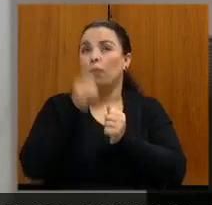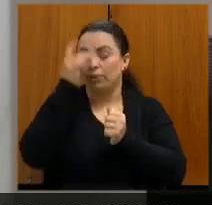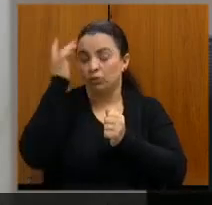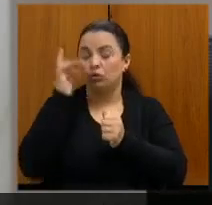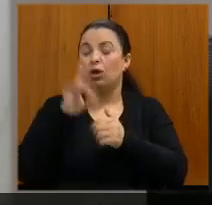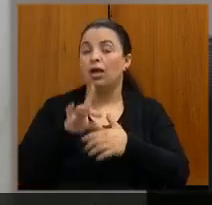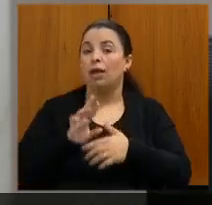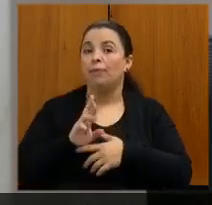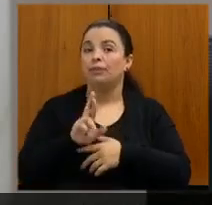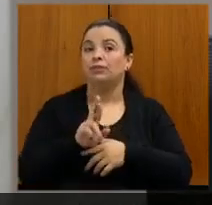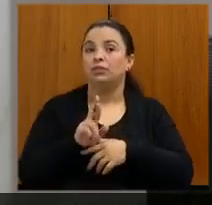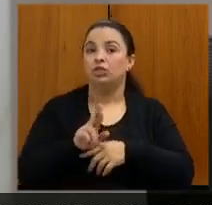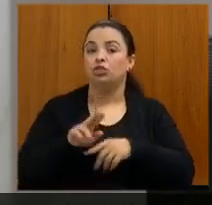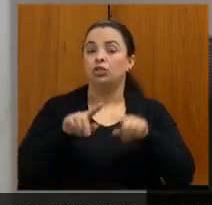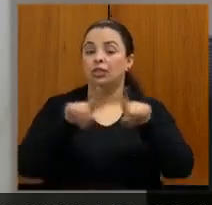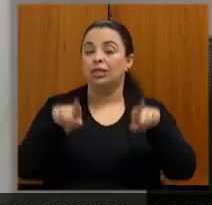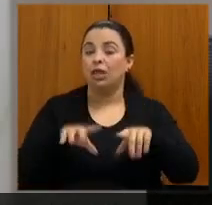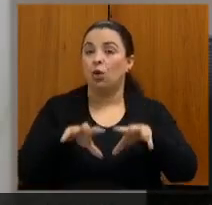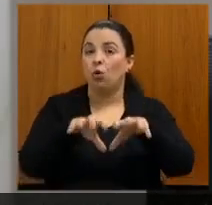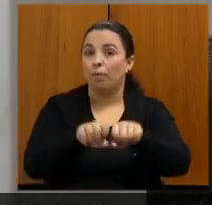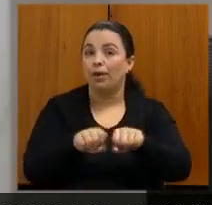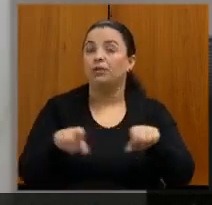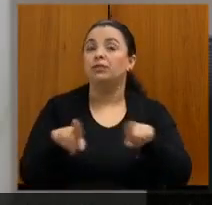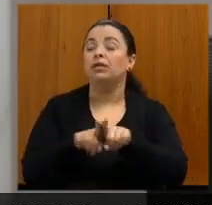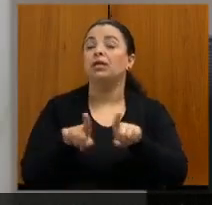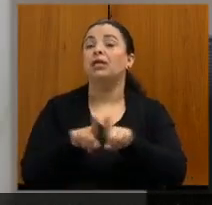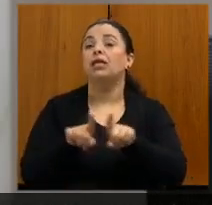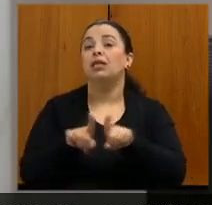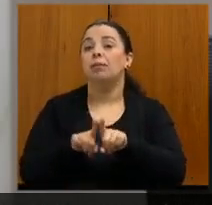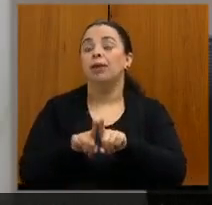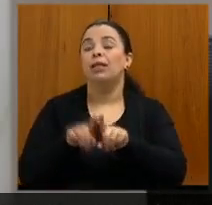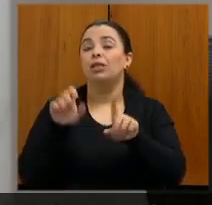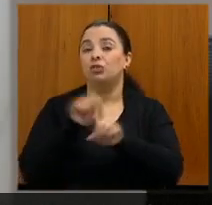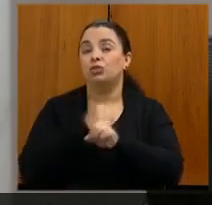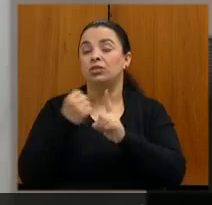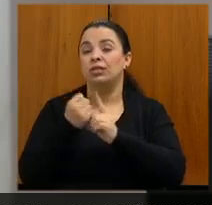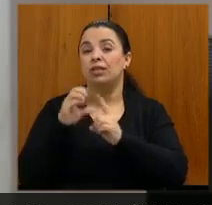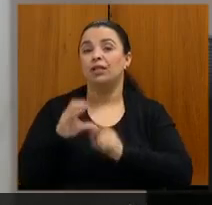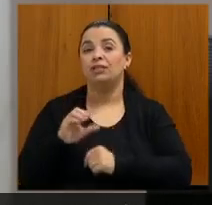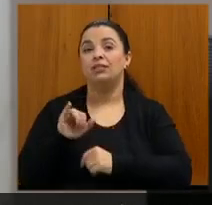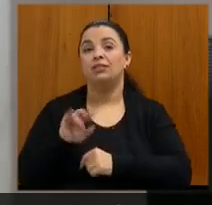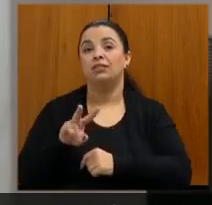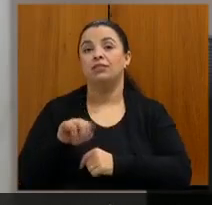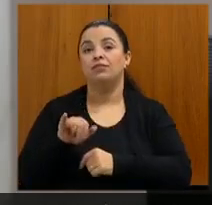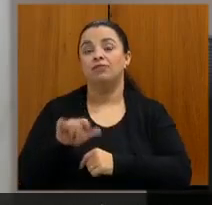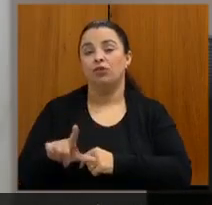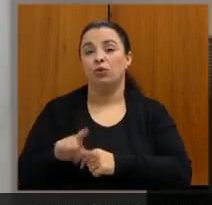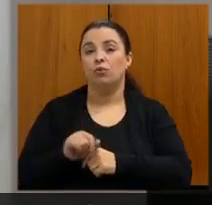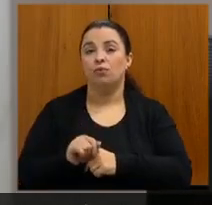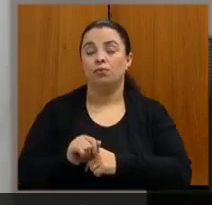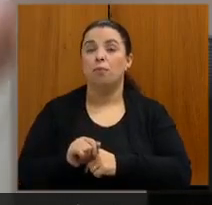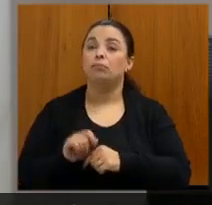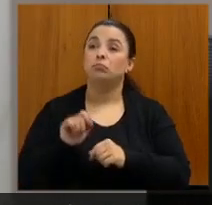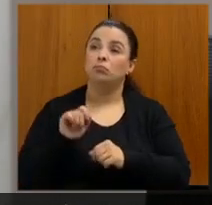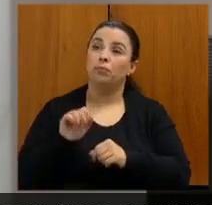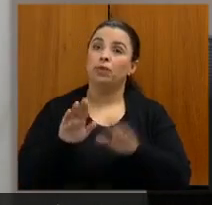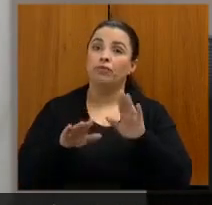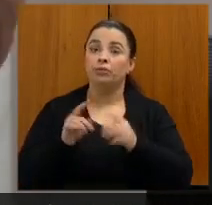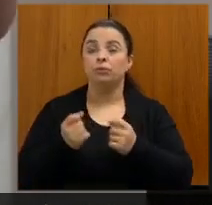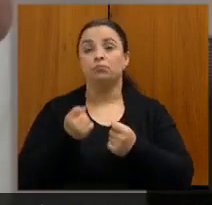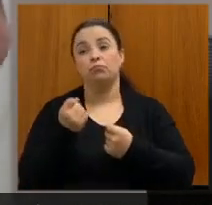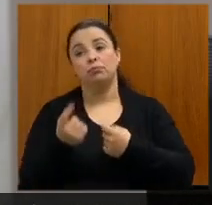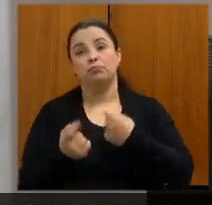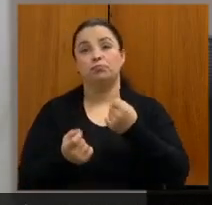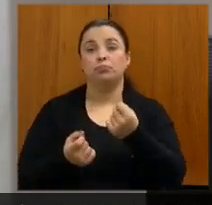civil não inclusive talvez em alternância em alternância a um